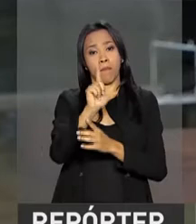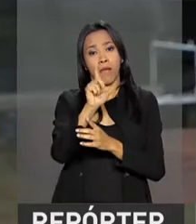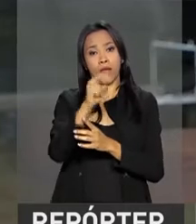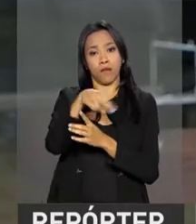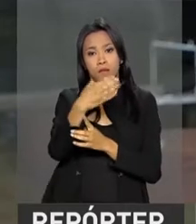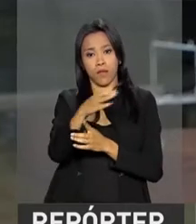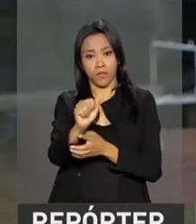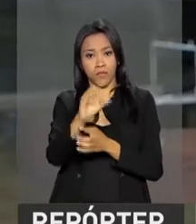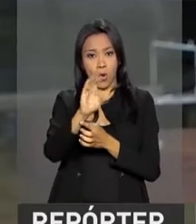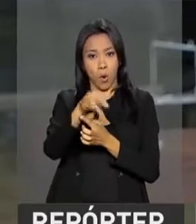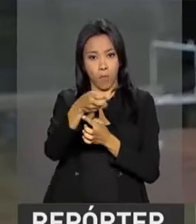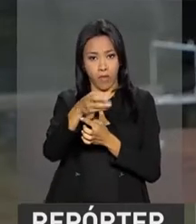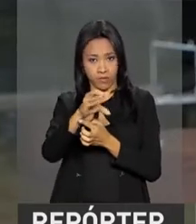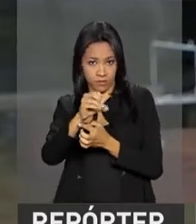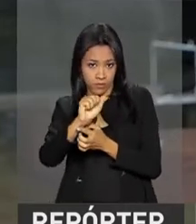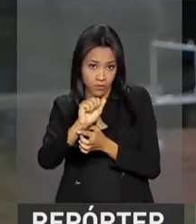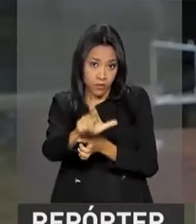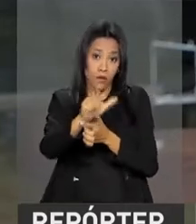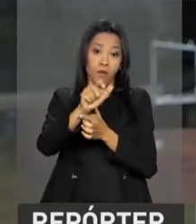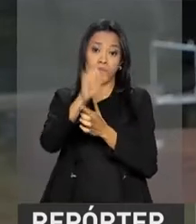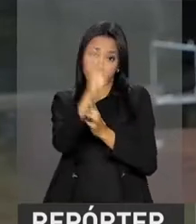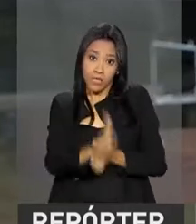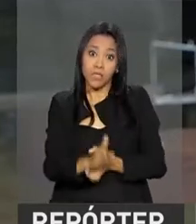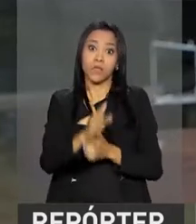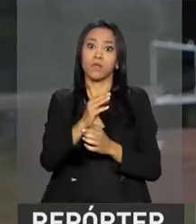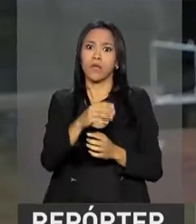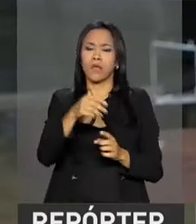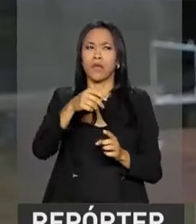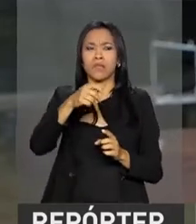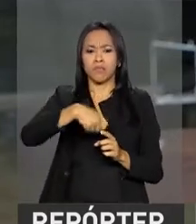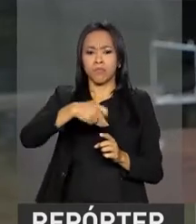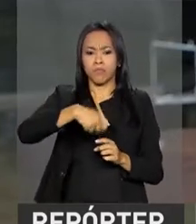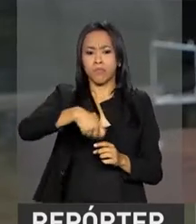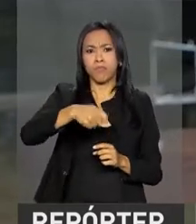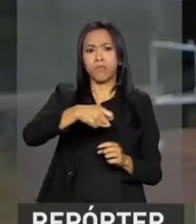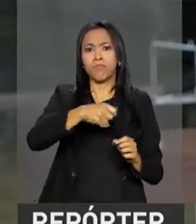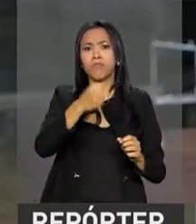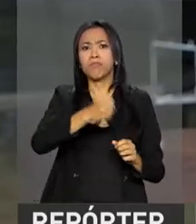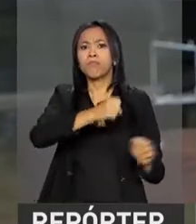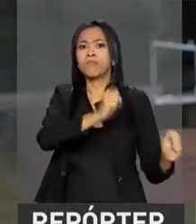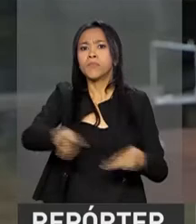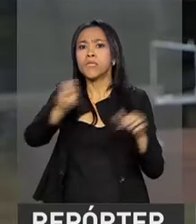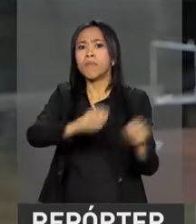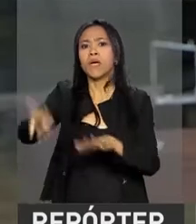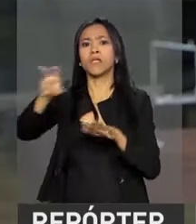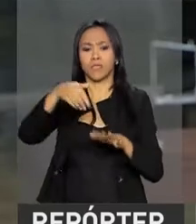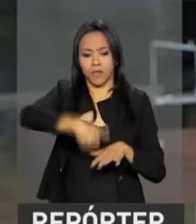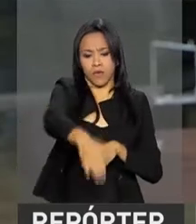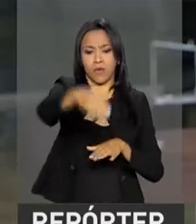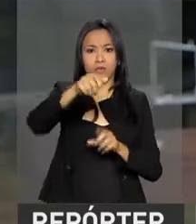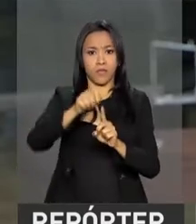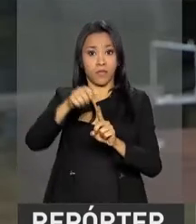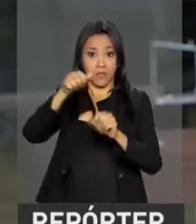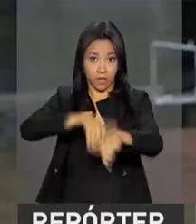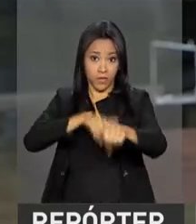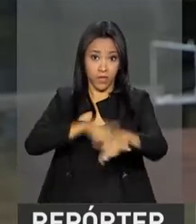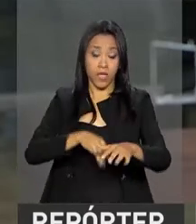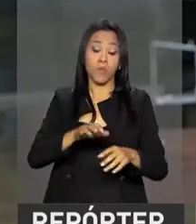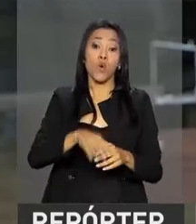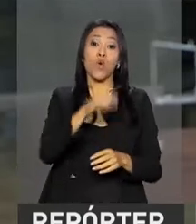apresentando bons resultados. Só nas primeiras semanas de setembro, desse mês de setembro, o superávit supera 1,3